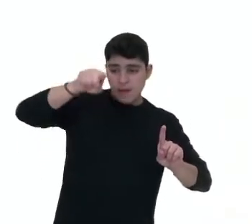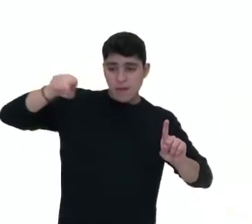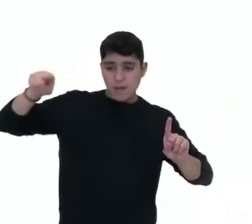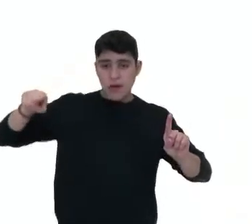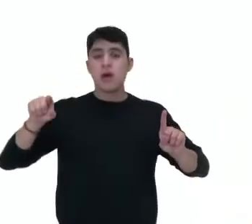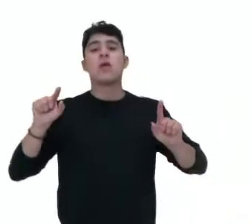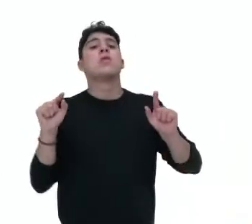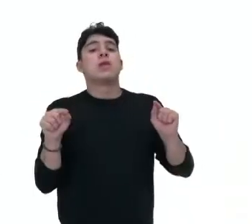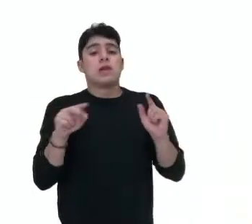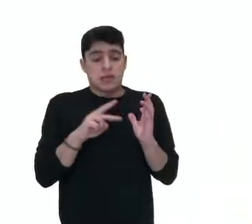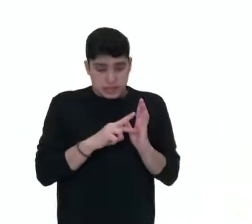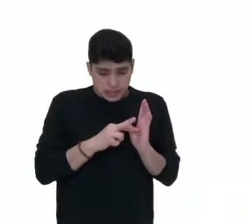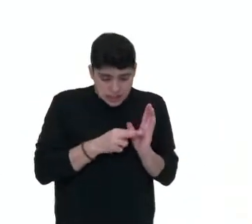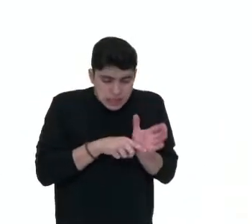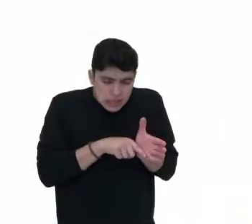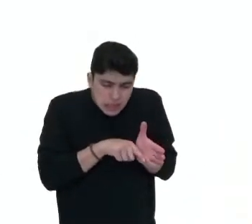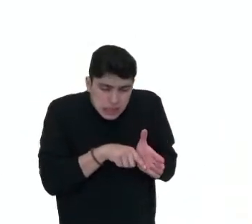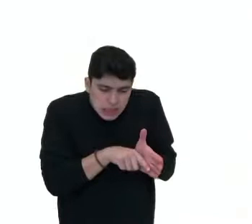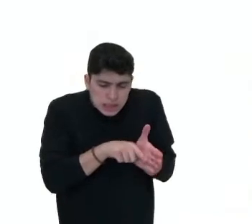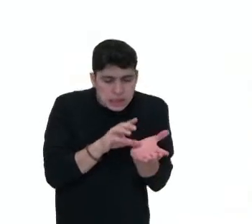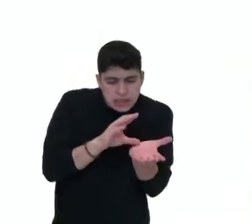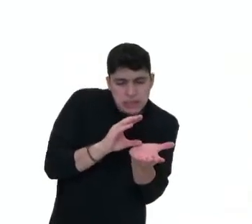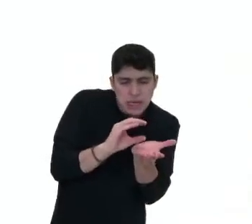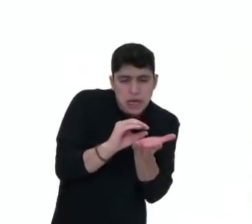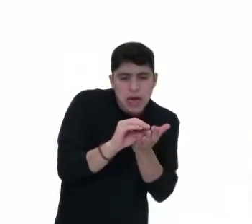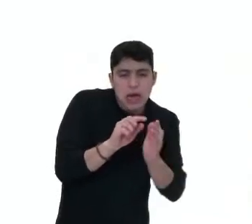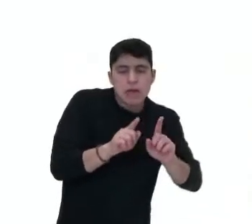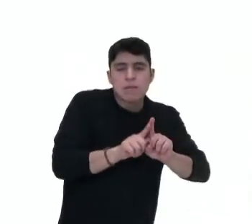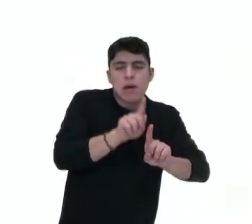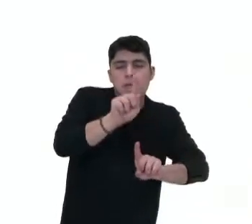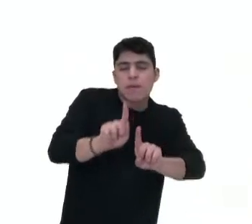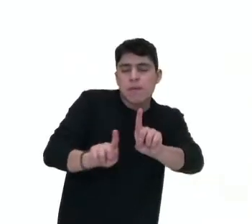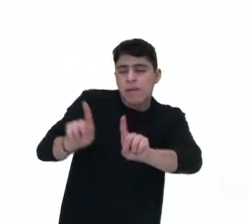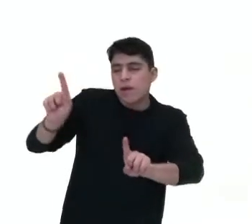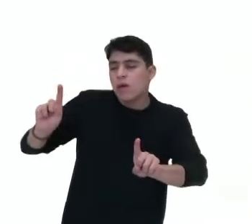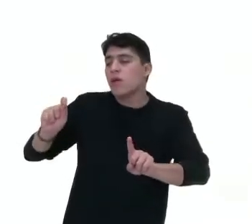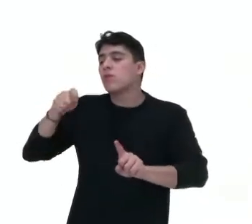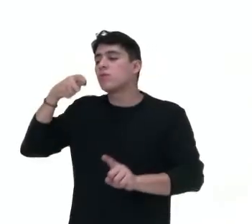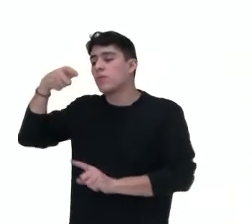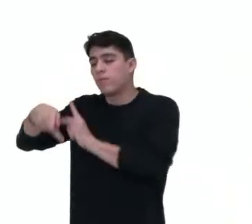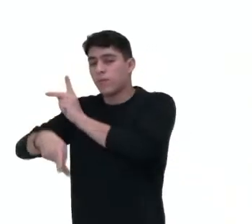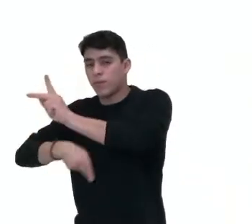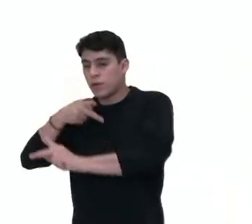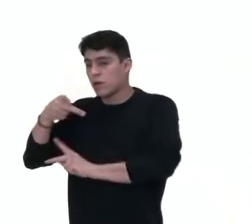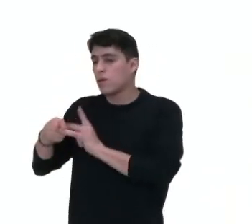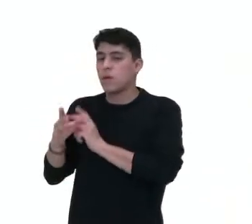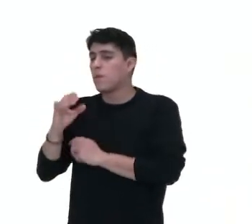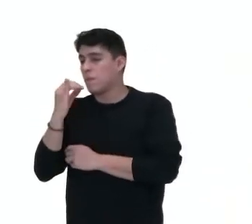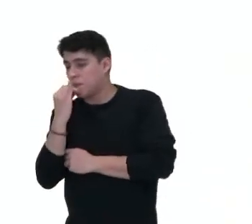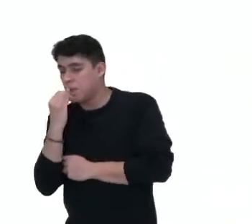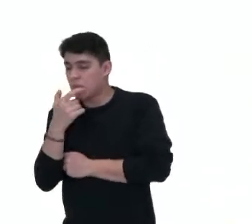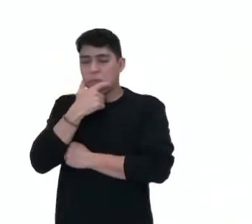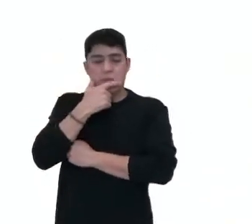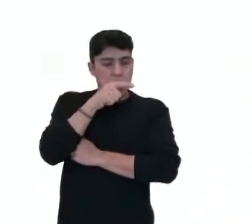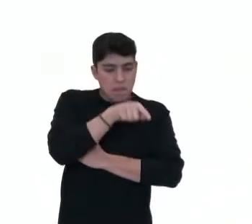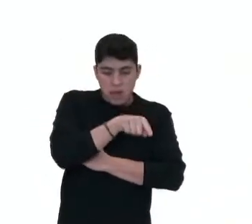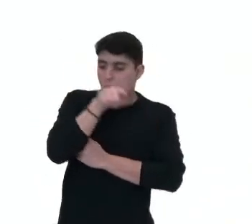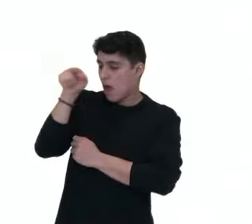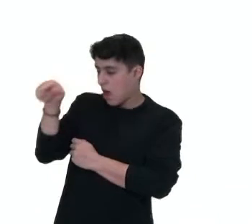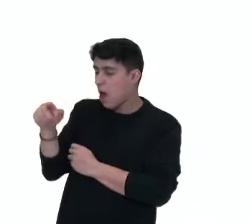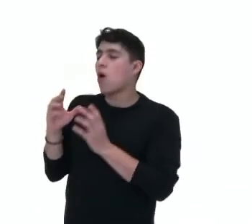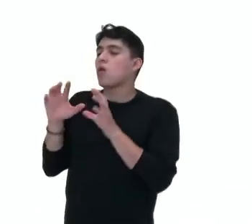são dados estatísticos sobre vários aspectos da vida de uma população, em conjunto, e retratam o